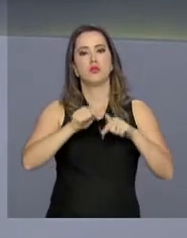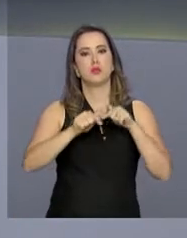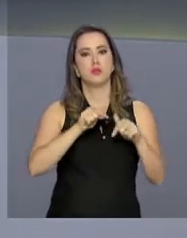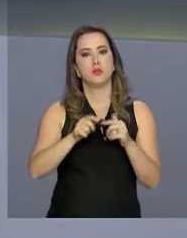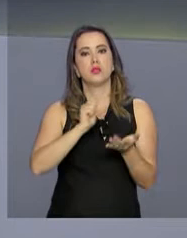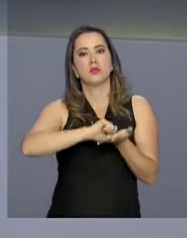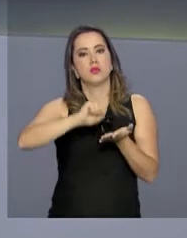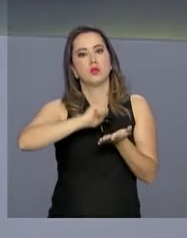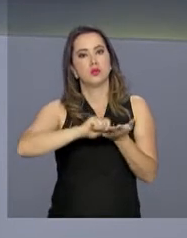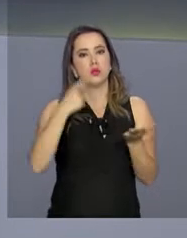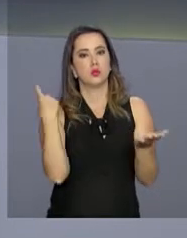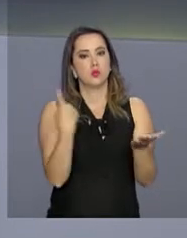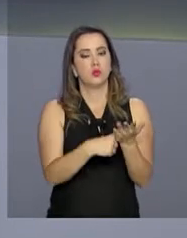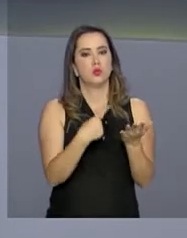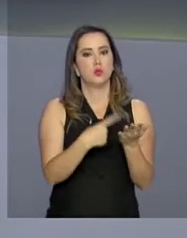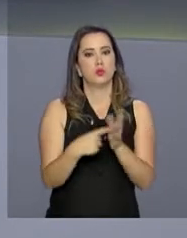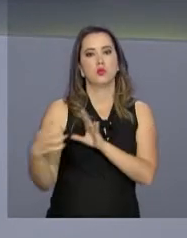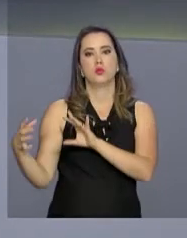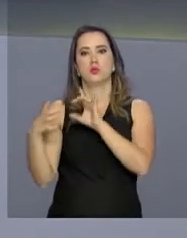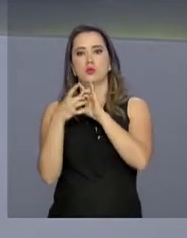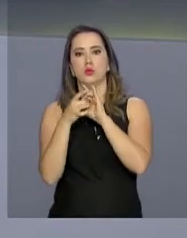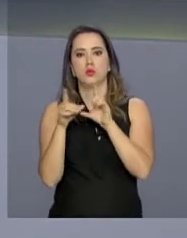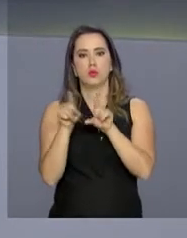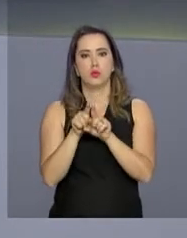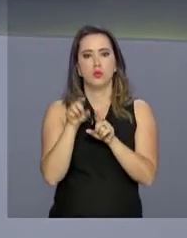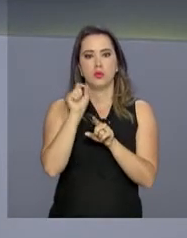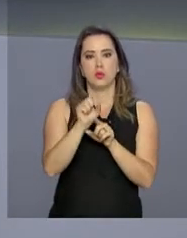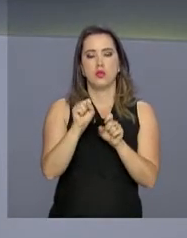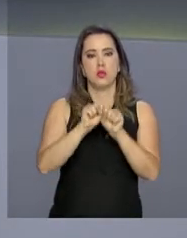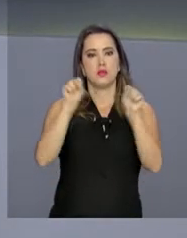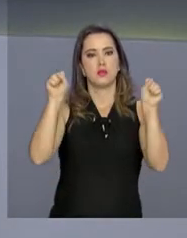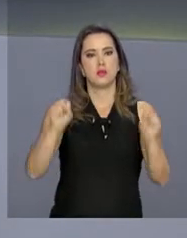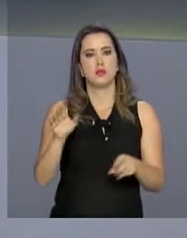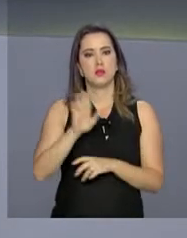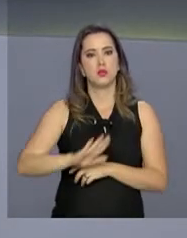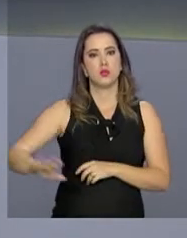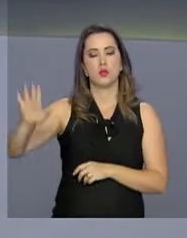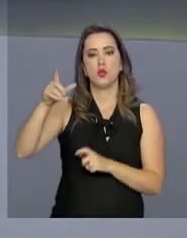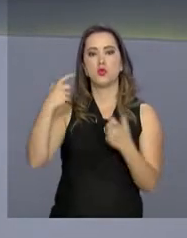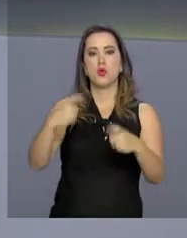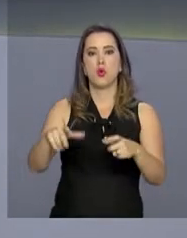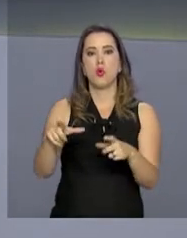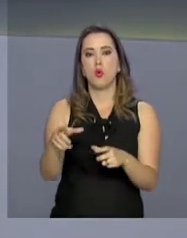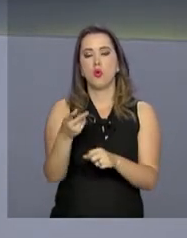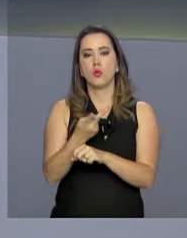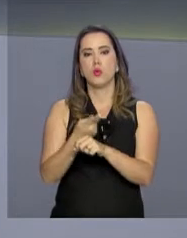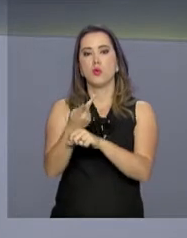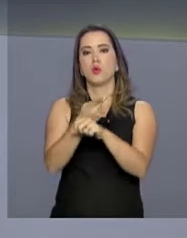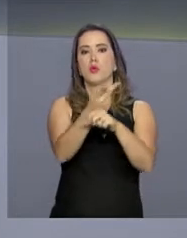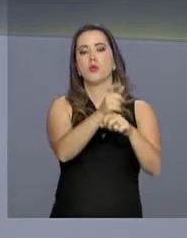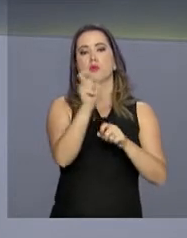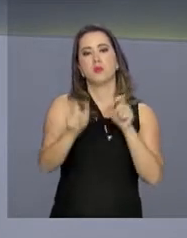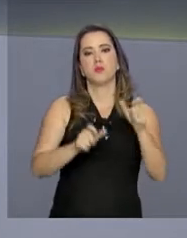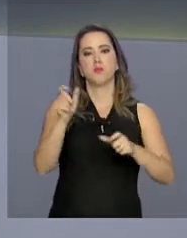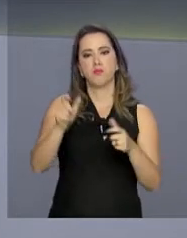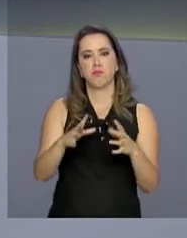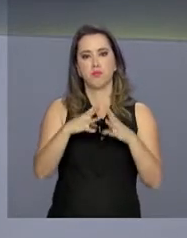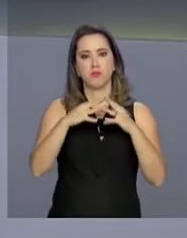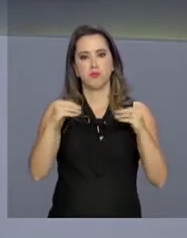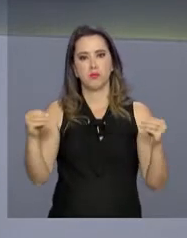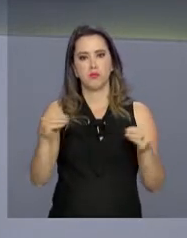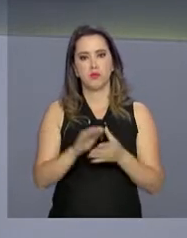foi assinada hoje uma parceria em torno do sistema nacional de localização e identificação de